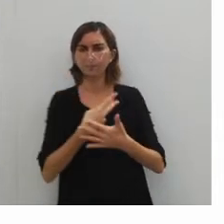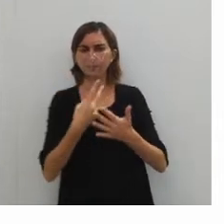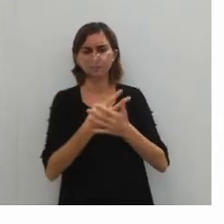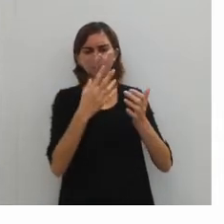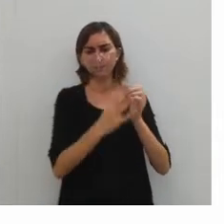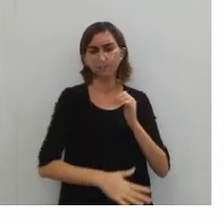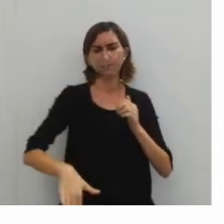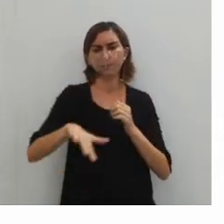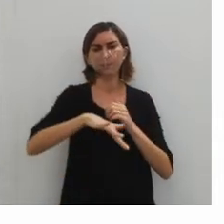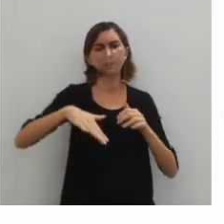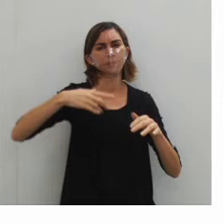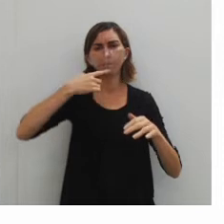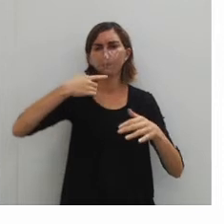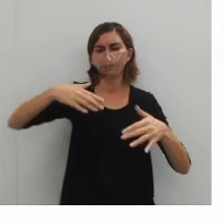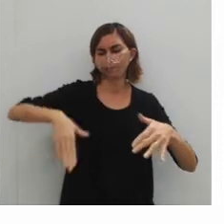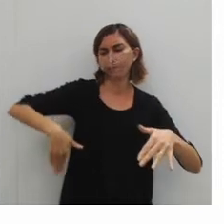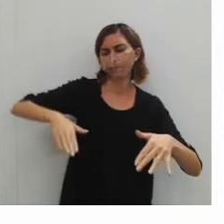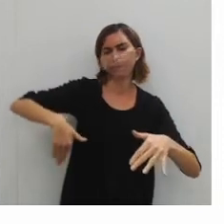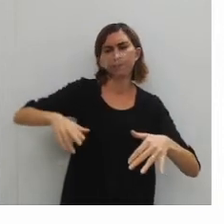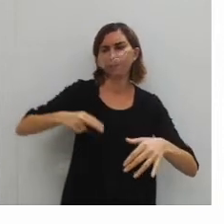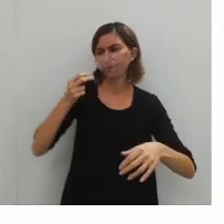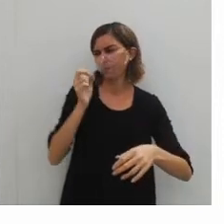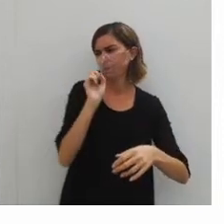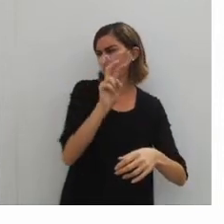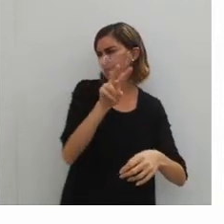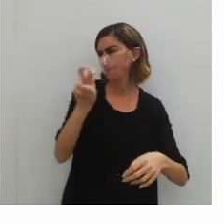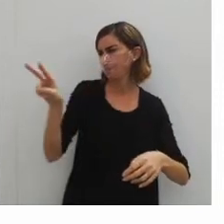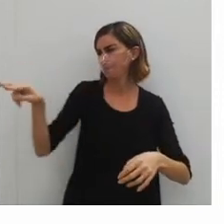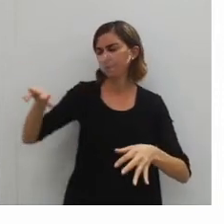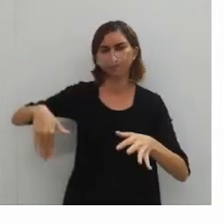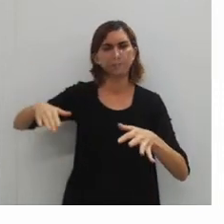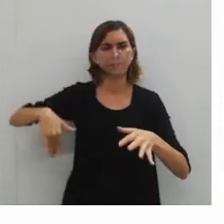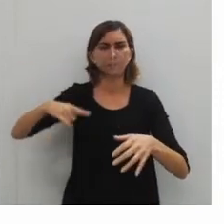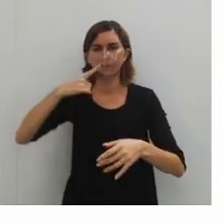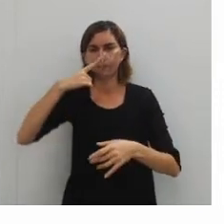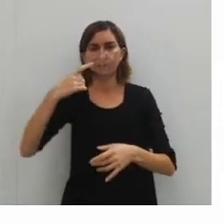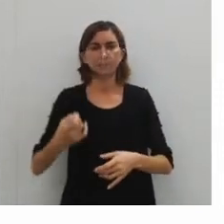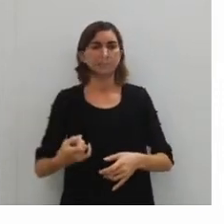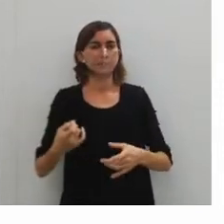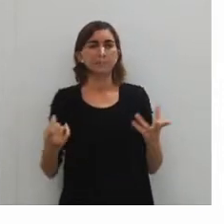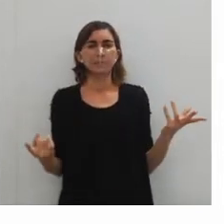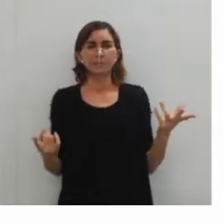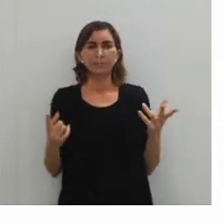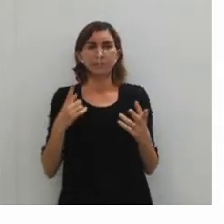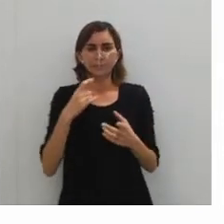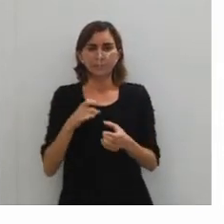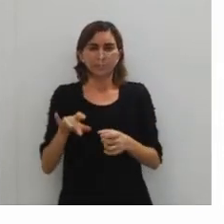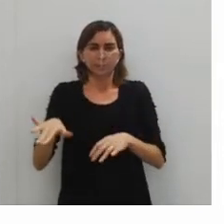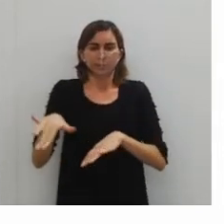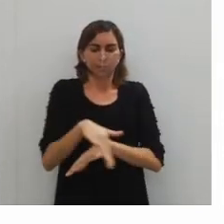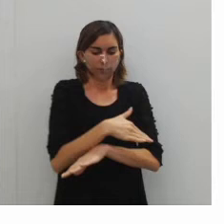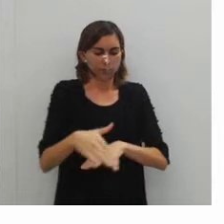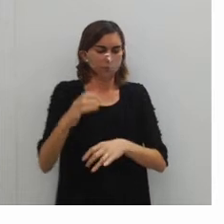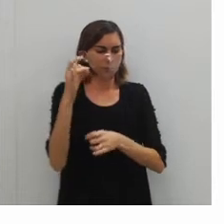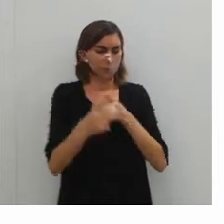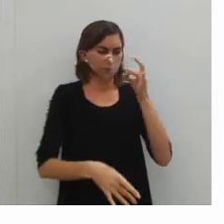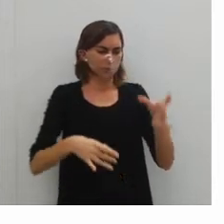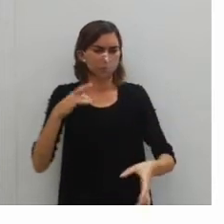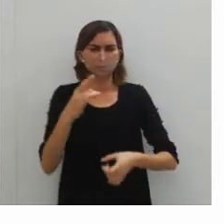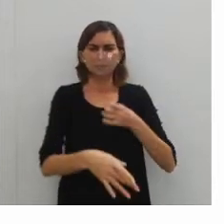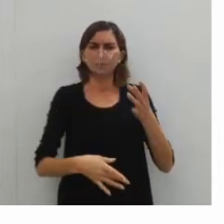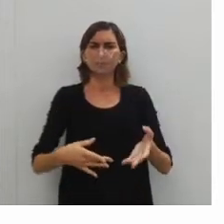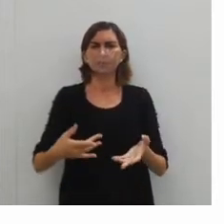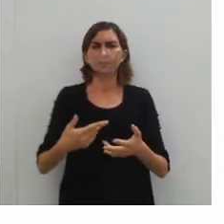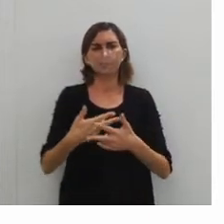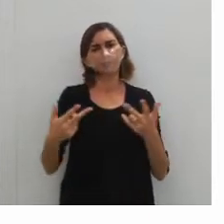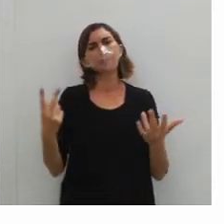áreas litorâneas, a gente vê muito lixo nas praias, né? A gente vê muito lixo nas ruas, descartado